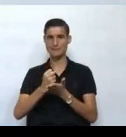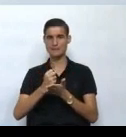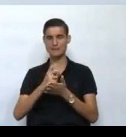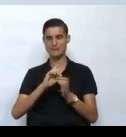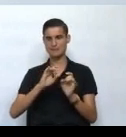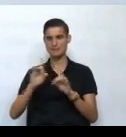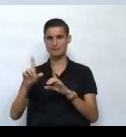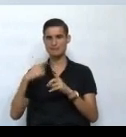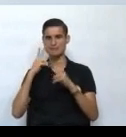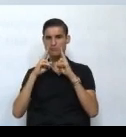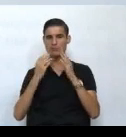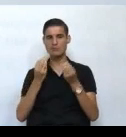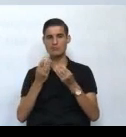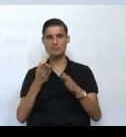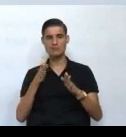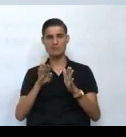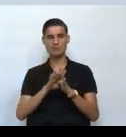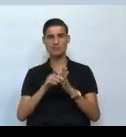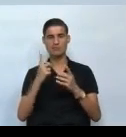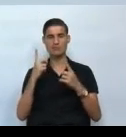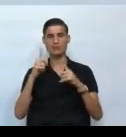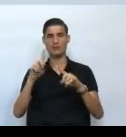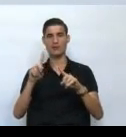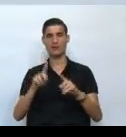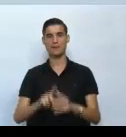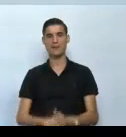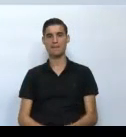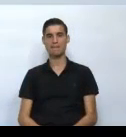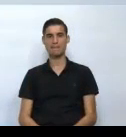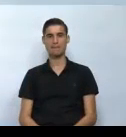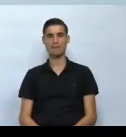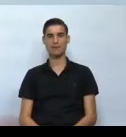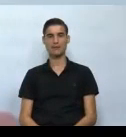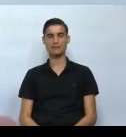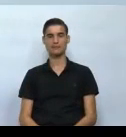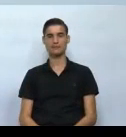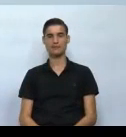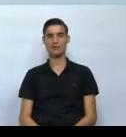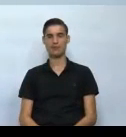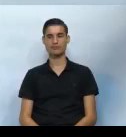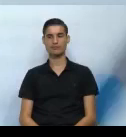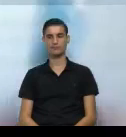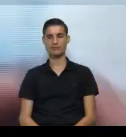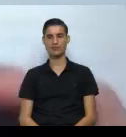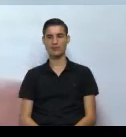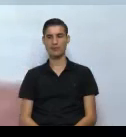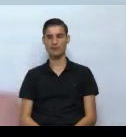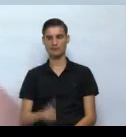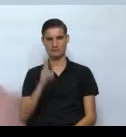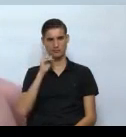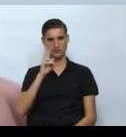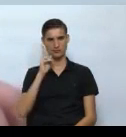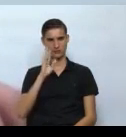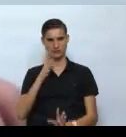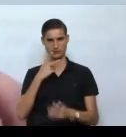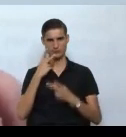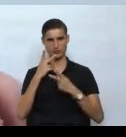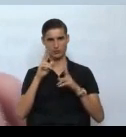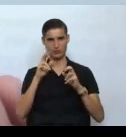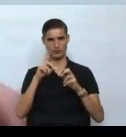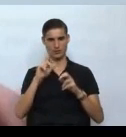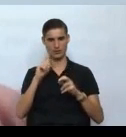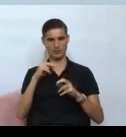possa entender como chegar naquela solução final. Então, olha lá. Lembra-se que eu tinha acabado de falar, né, da